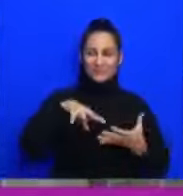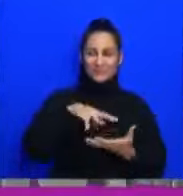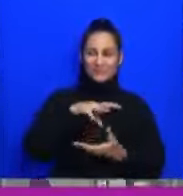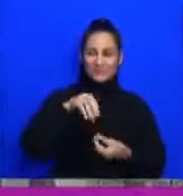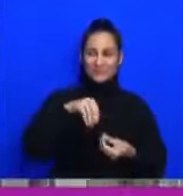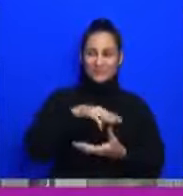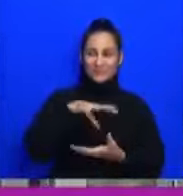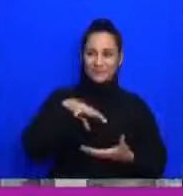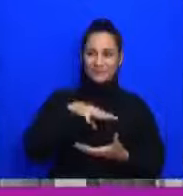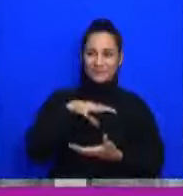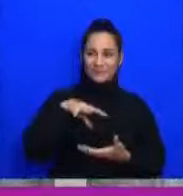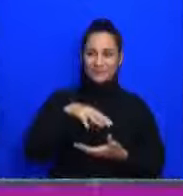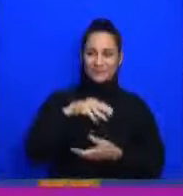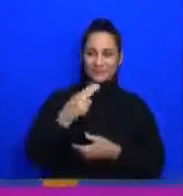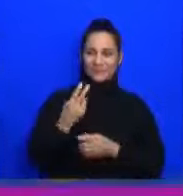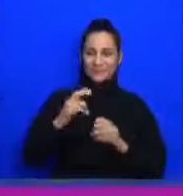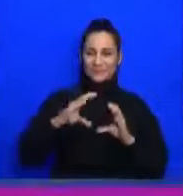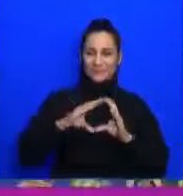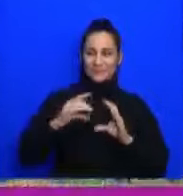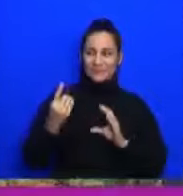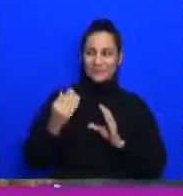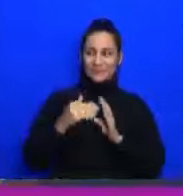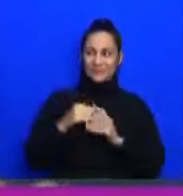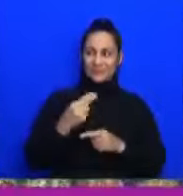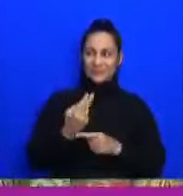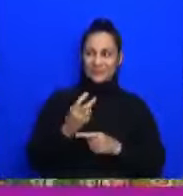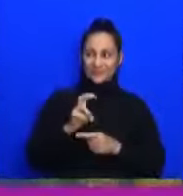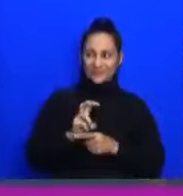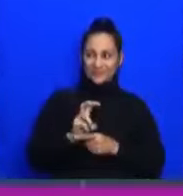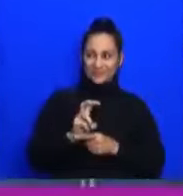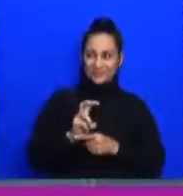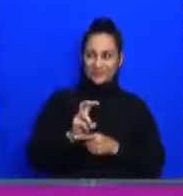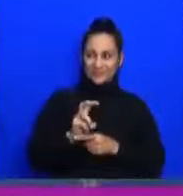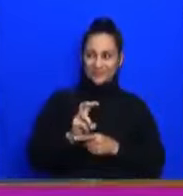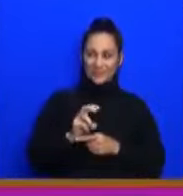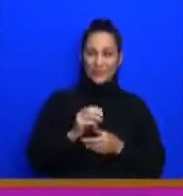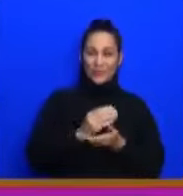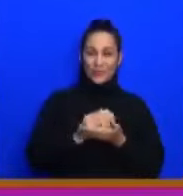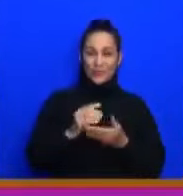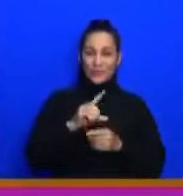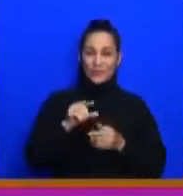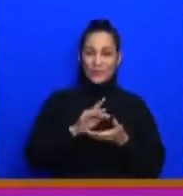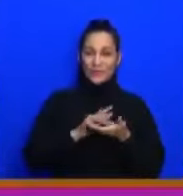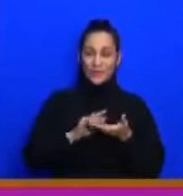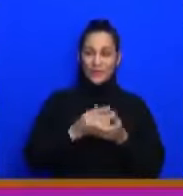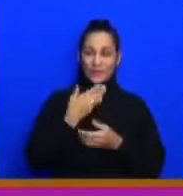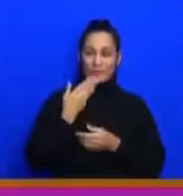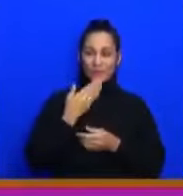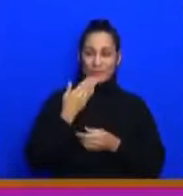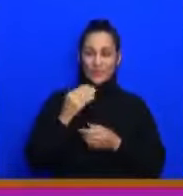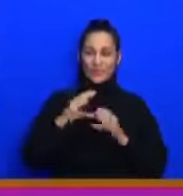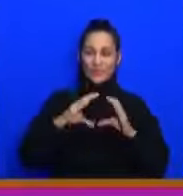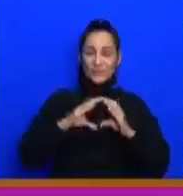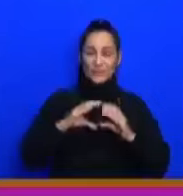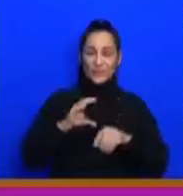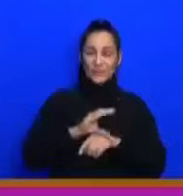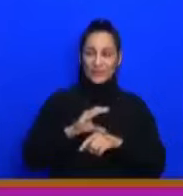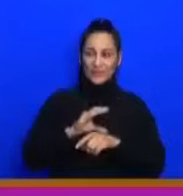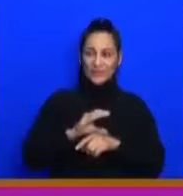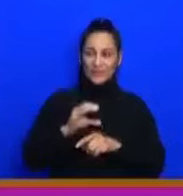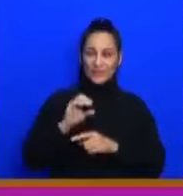Globo carregado, embaralhando. 25 bolas numeradas de 01 a 25. Começando o sorteio da Loto Fácil. Bola